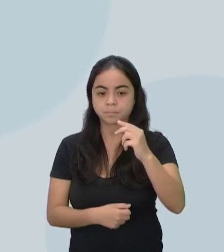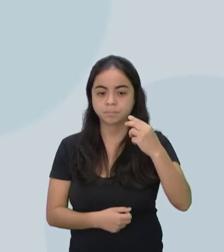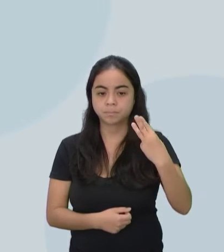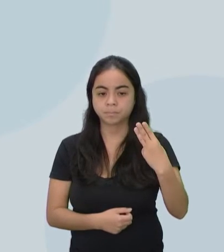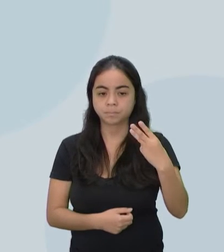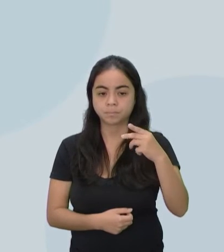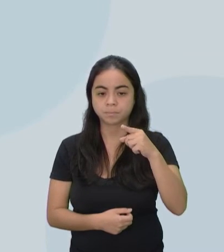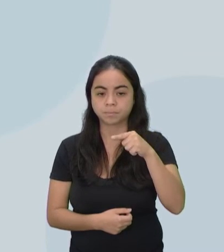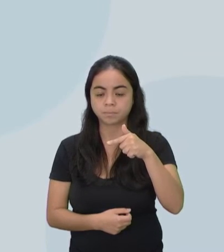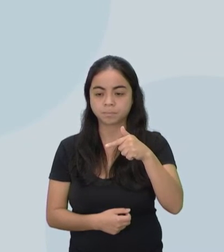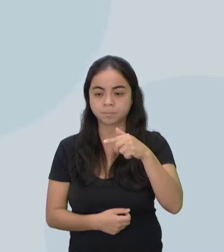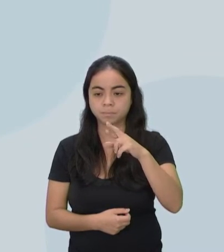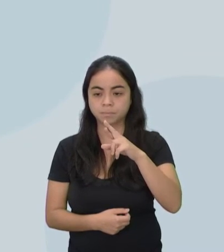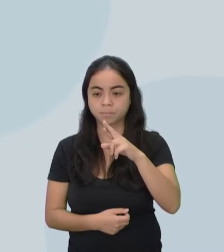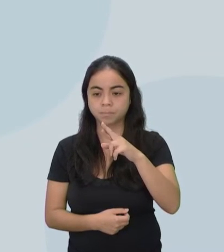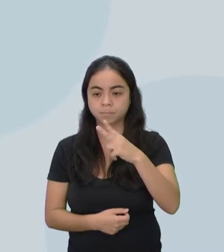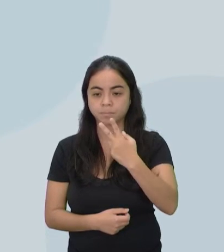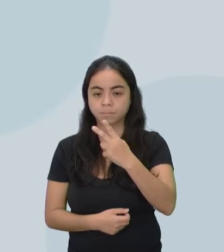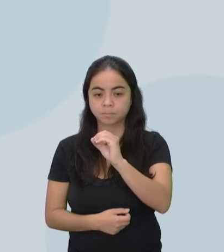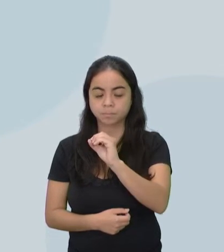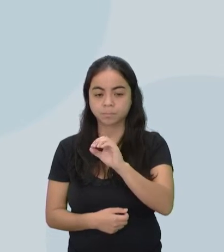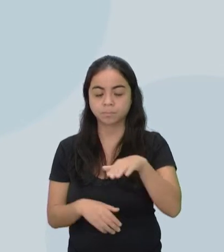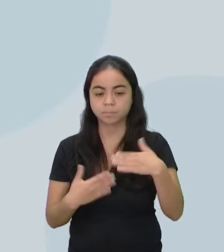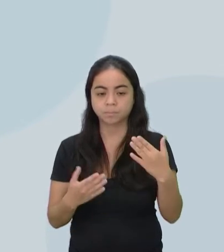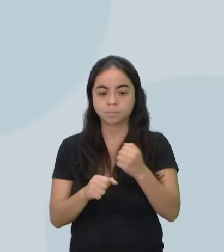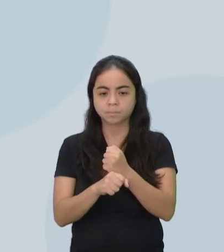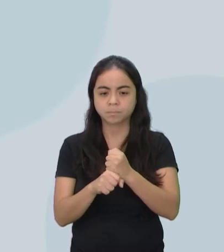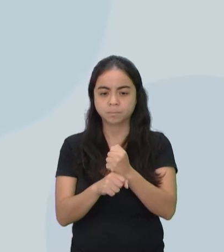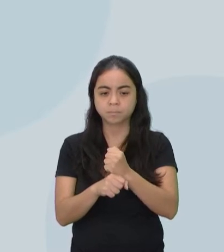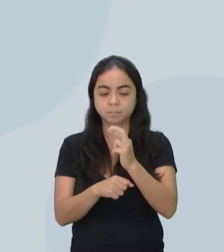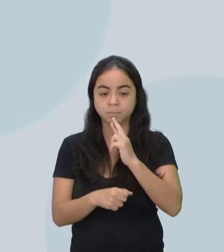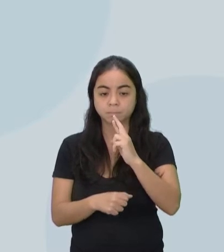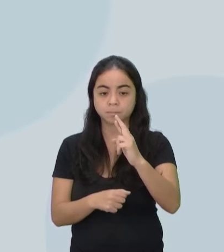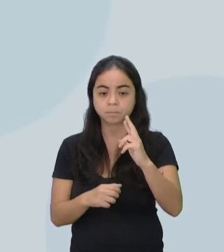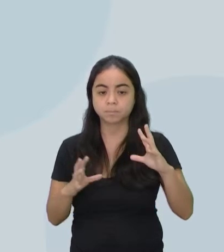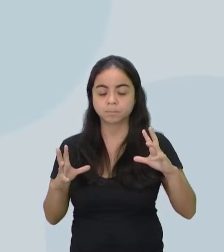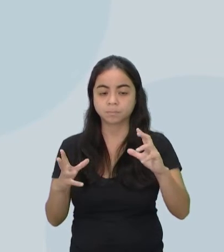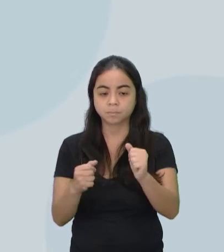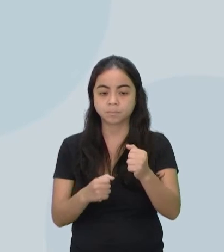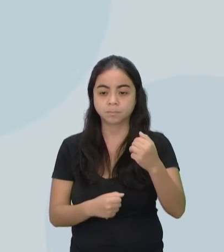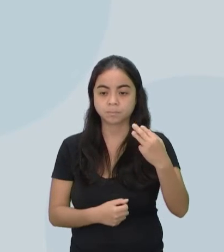3.720. Dessa forma, o valor total a ser pago é